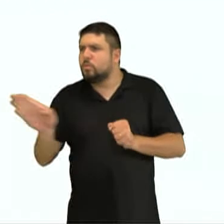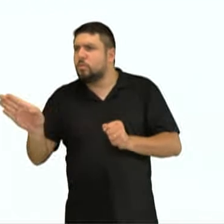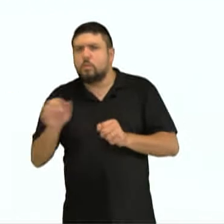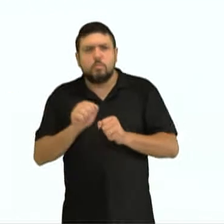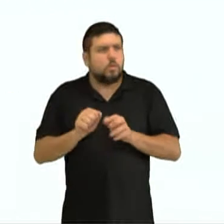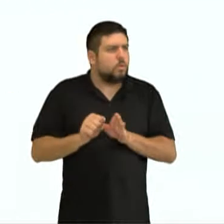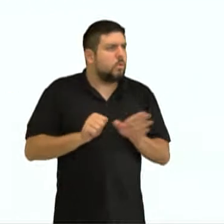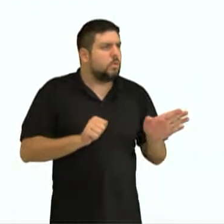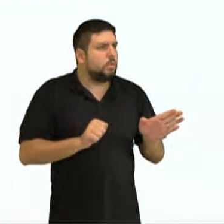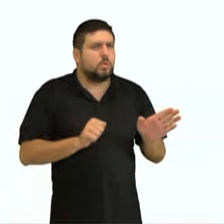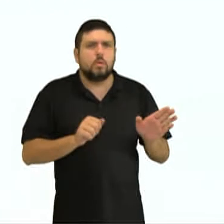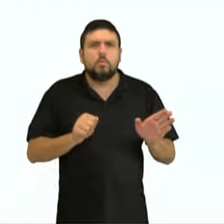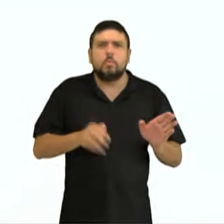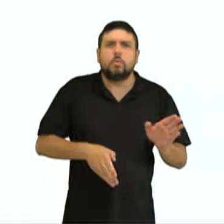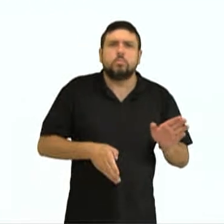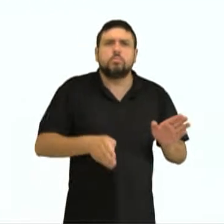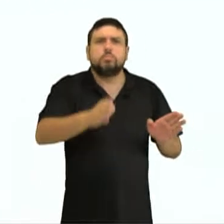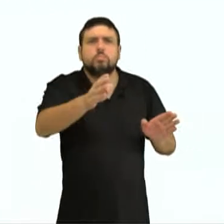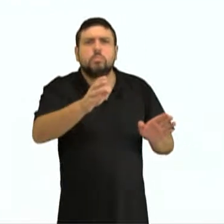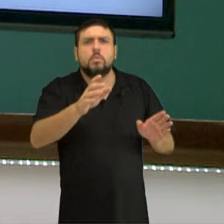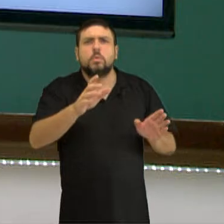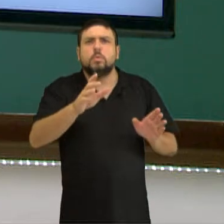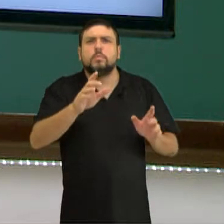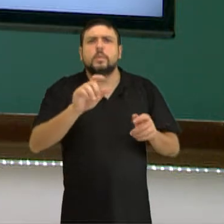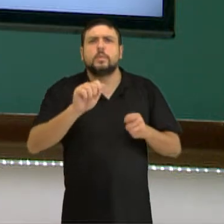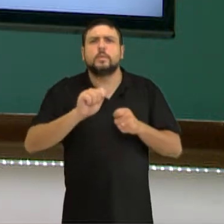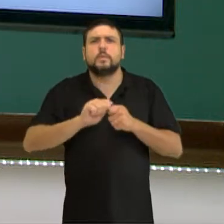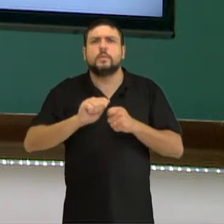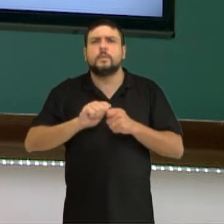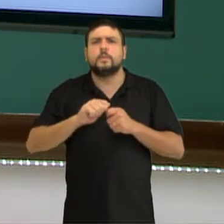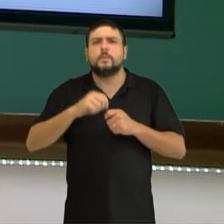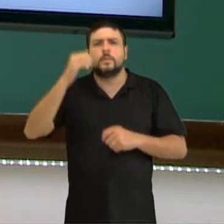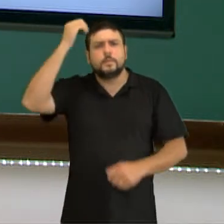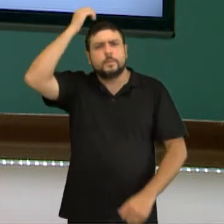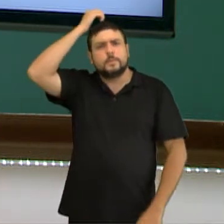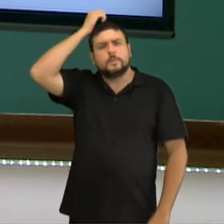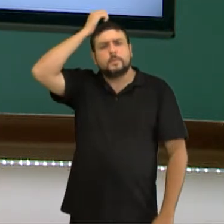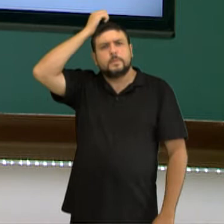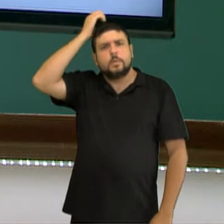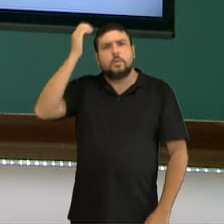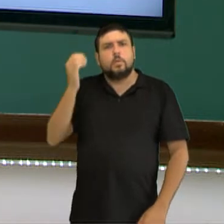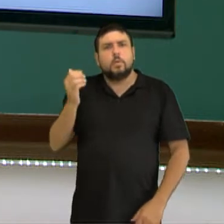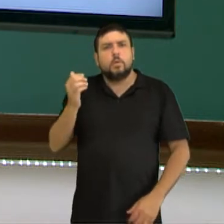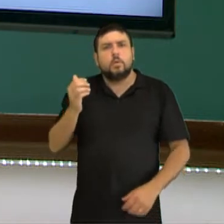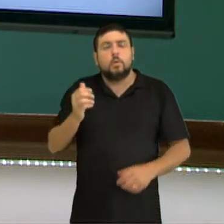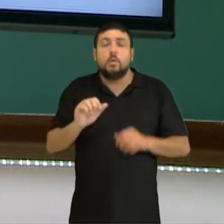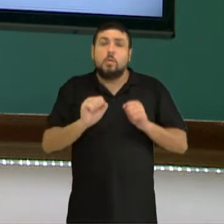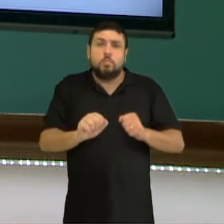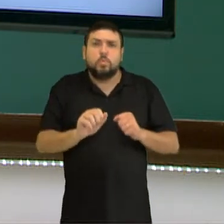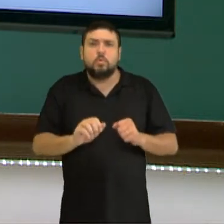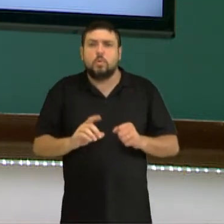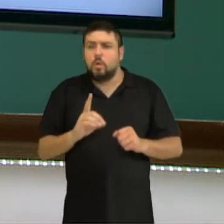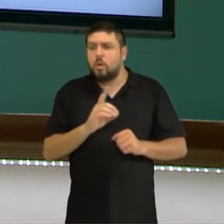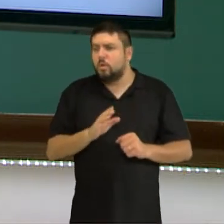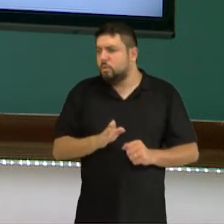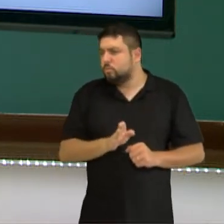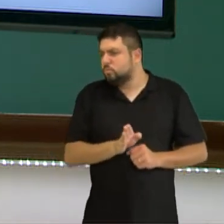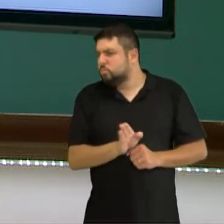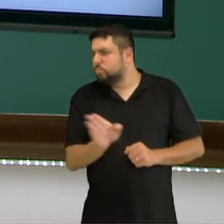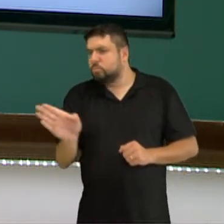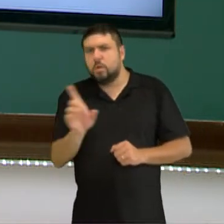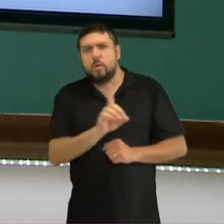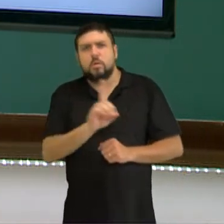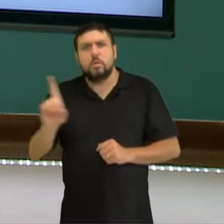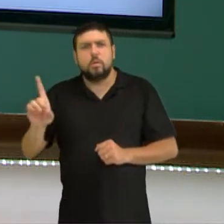agora, o que fazer? Então você pode seguir adiante, você pode virar à sua direita, virar à sua